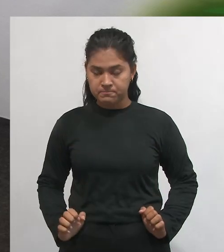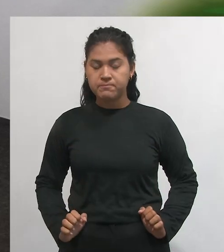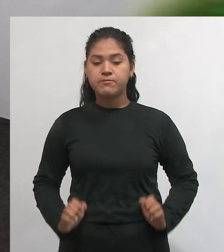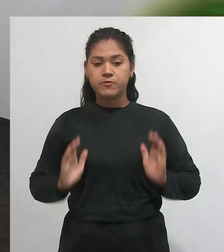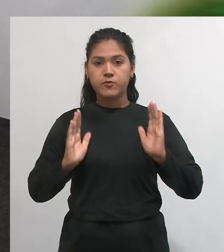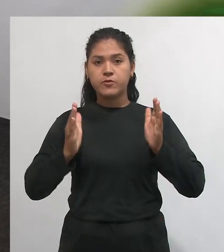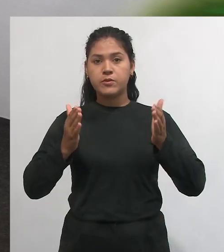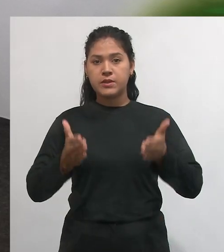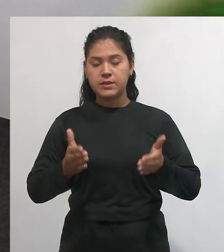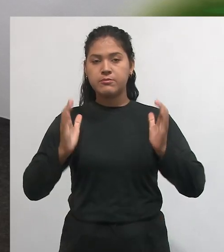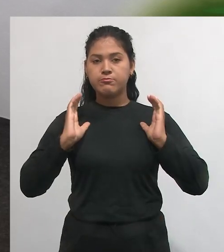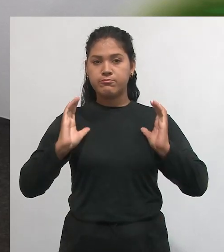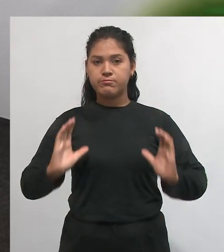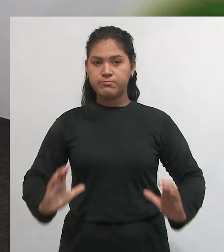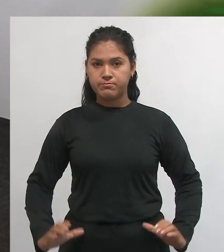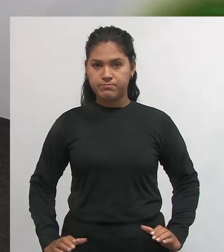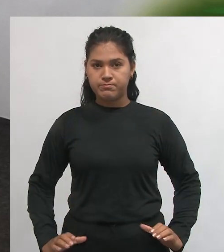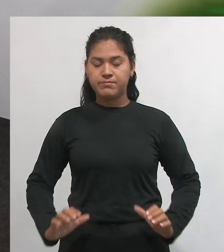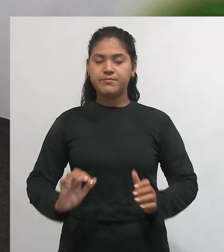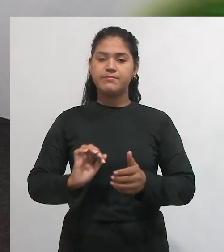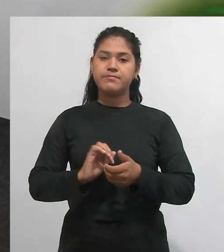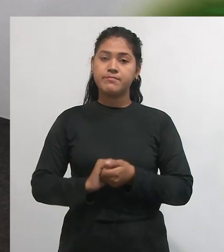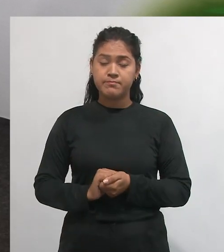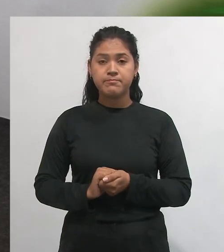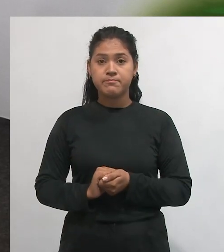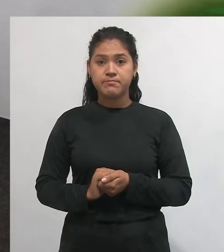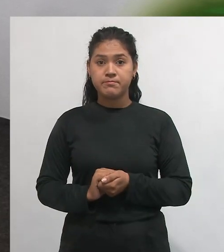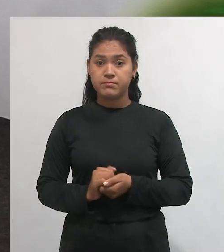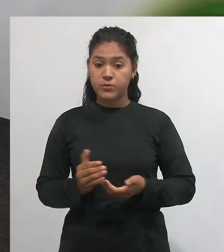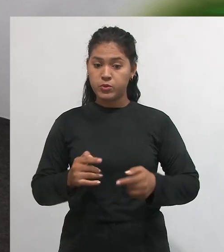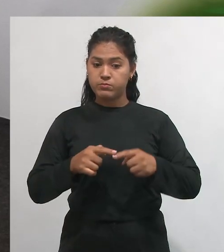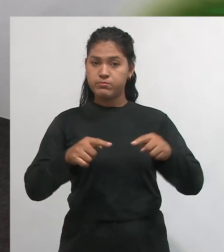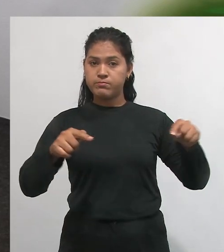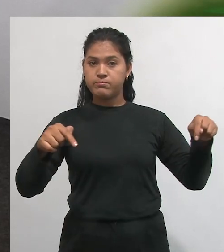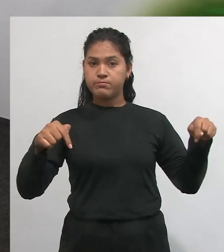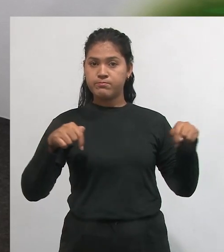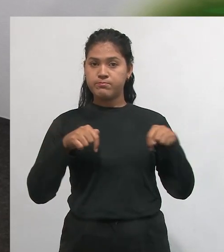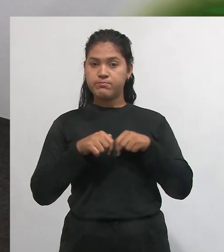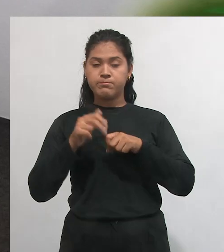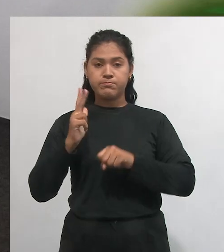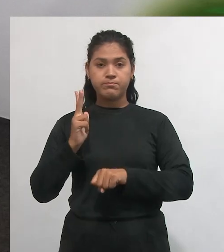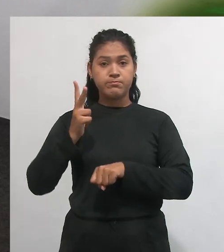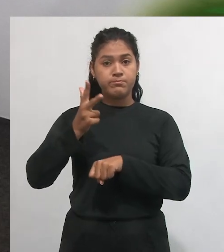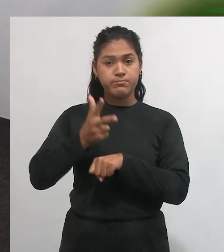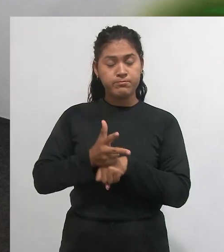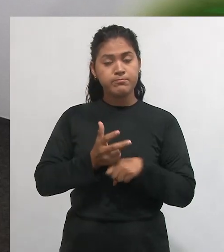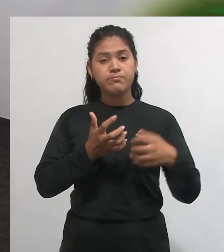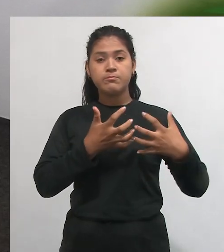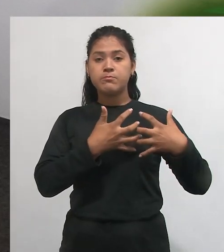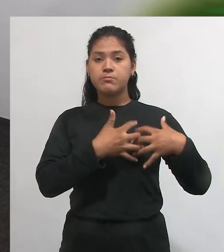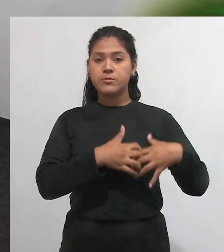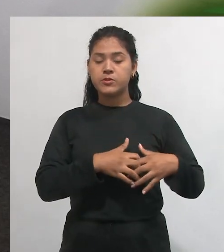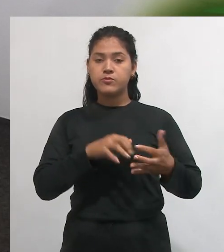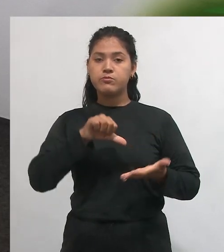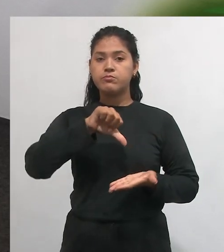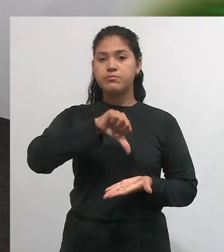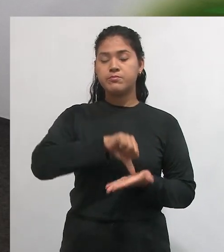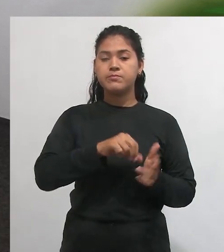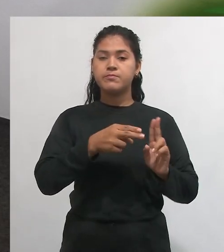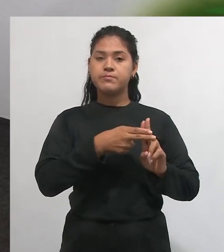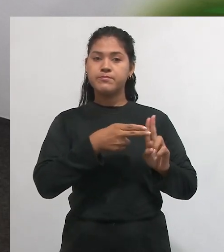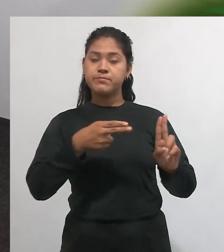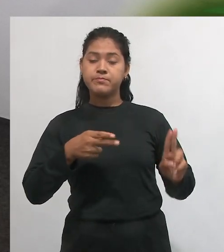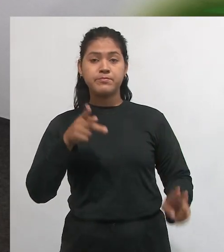e Cidadania. Estou aqui no estúdio do IFRO Campus Zona Norte, em